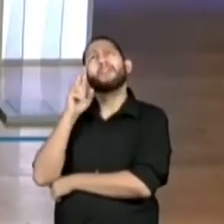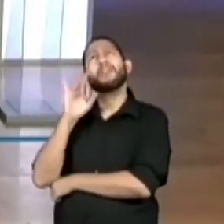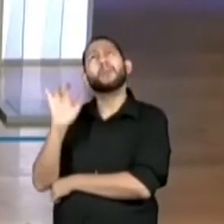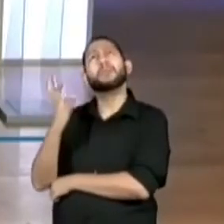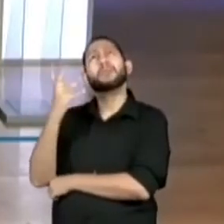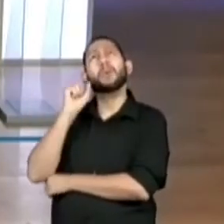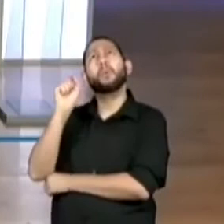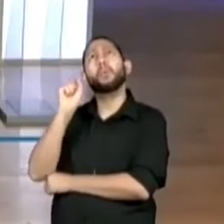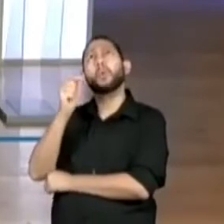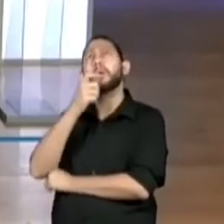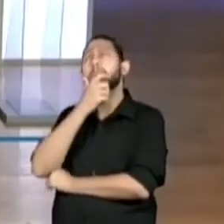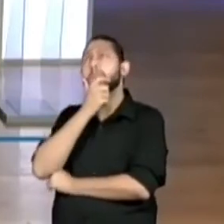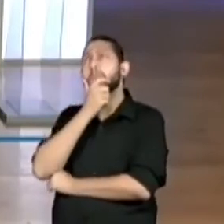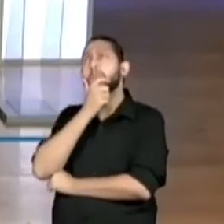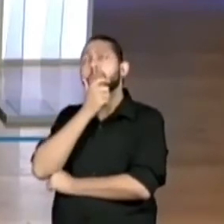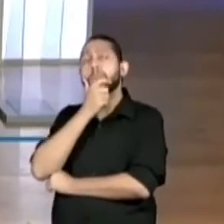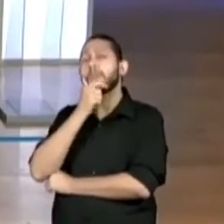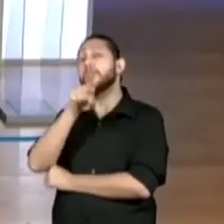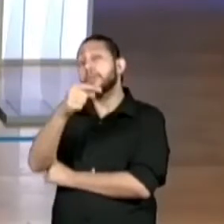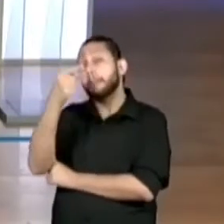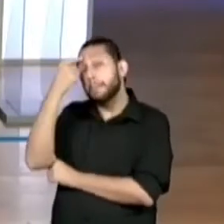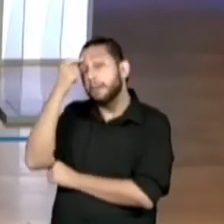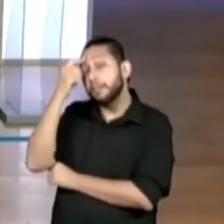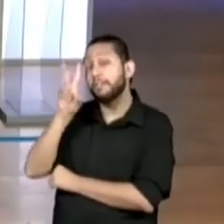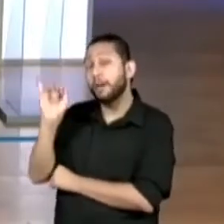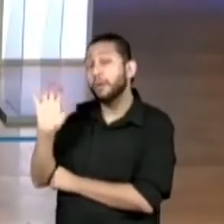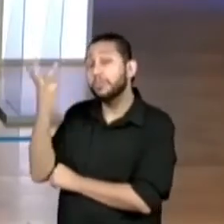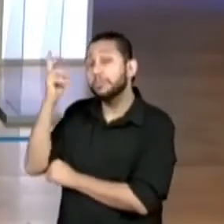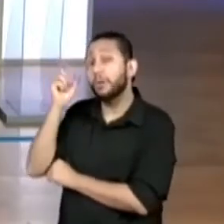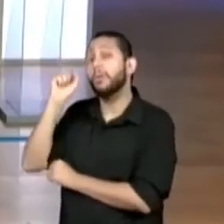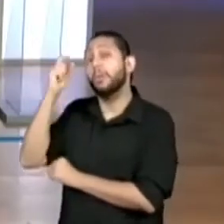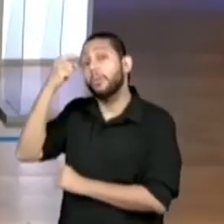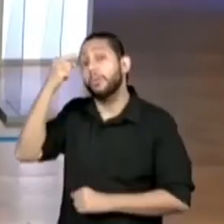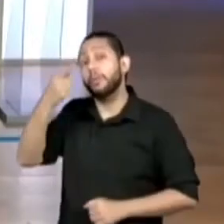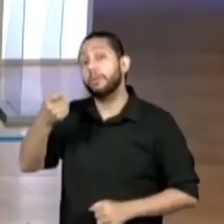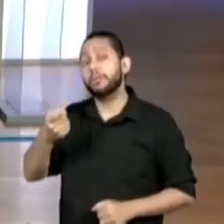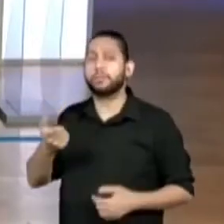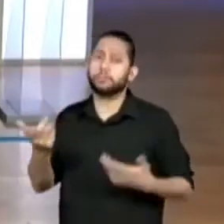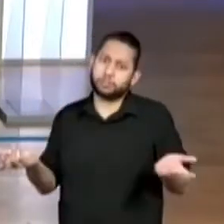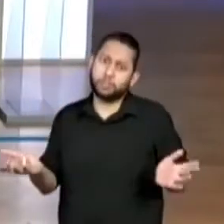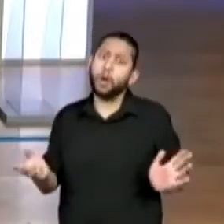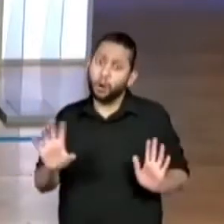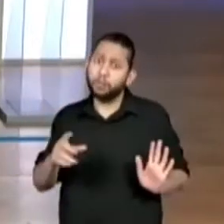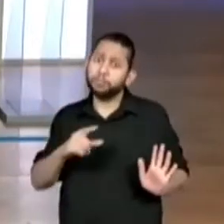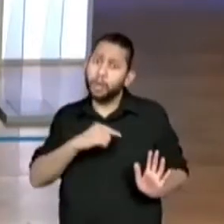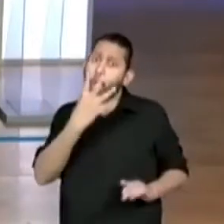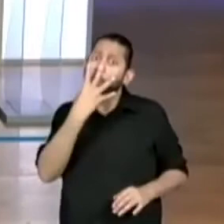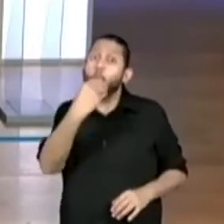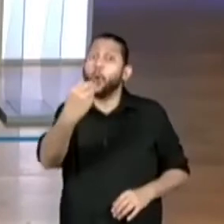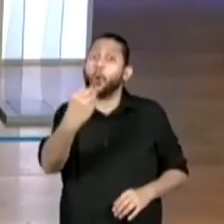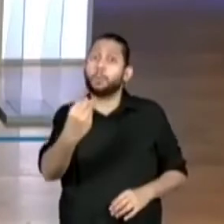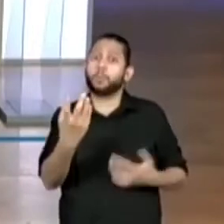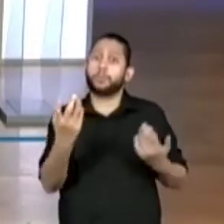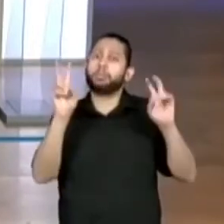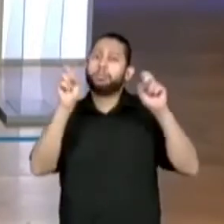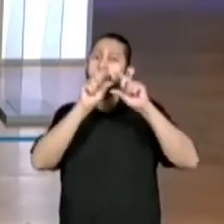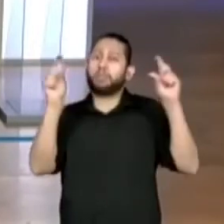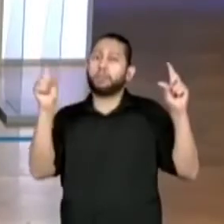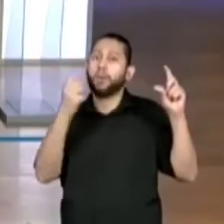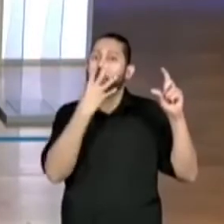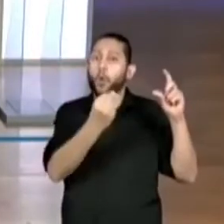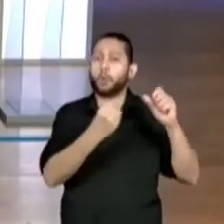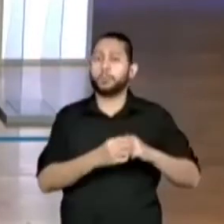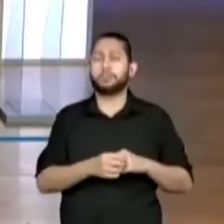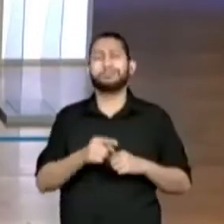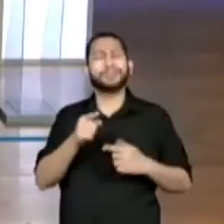Coloca pra mim. O que vocês esperam? Provavelmente tem um lobo, porque tem um lobo no título, né? Sim. O que